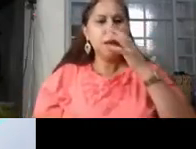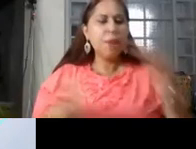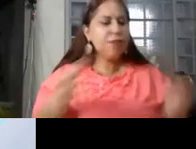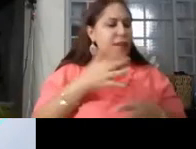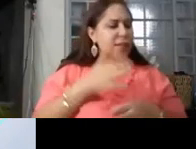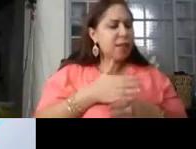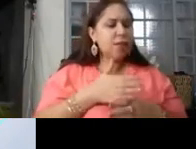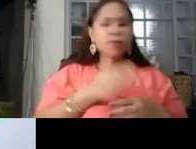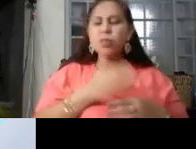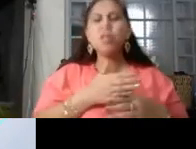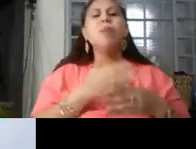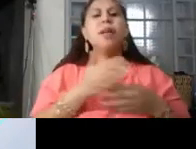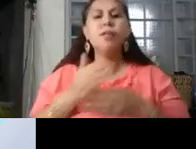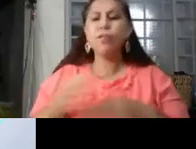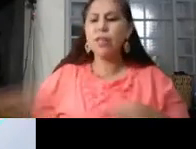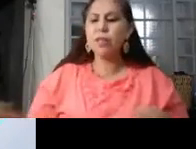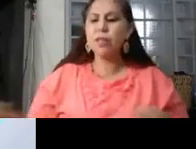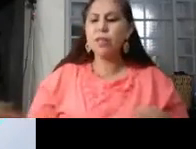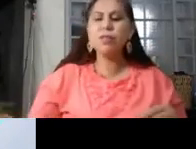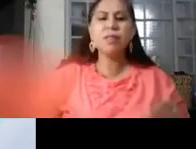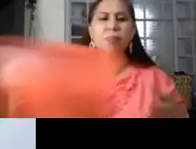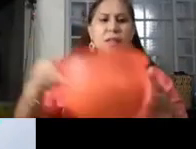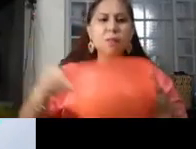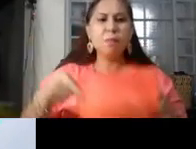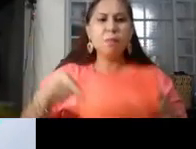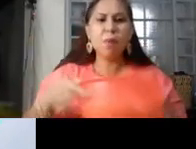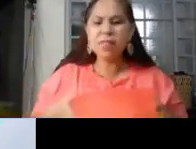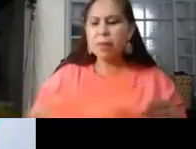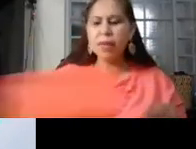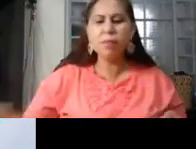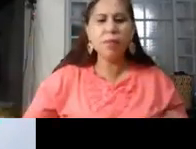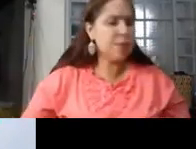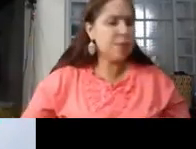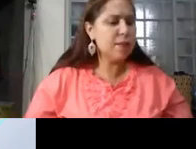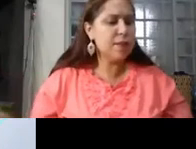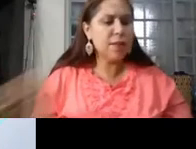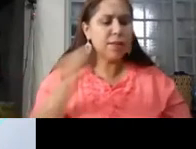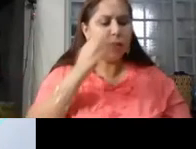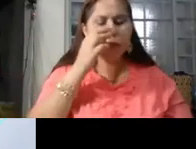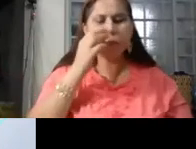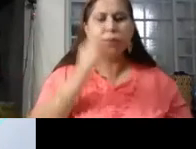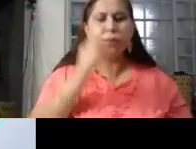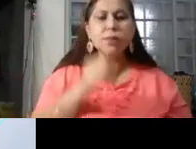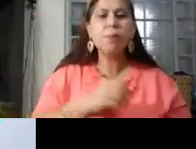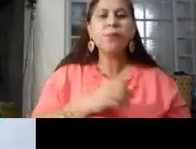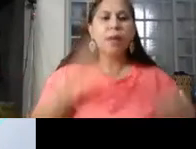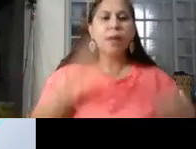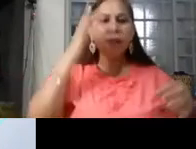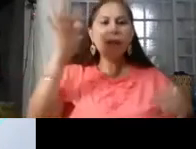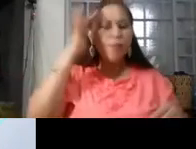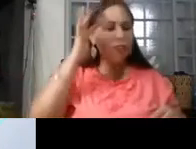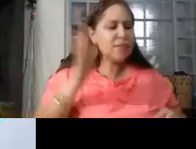para finalizar, nós vamos ter um pequeno vídeo. Vocês peguem as pipocas, é pequeno mesmo, acredito, de 5 minutos, que